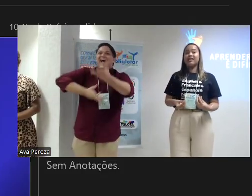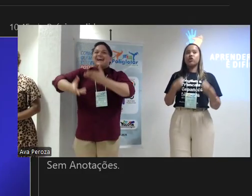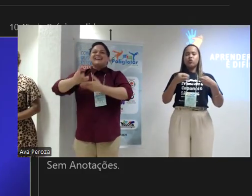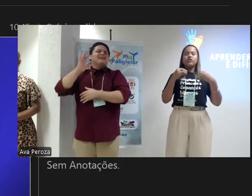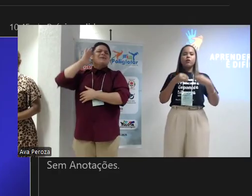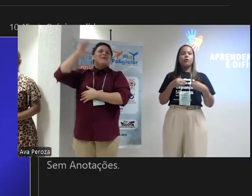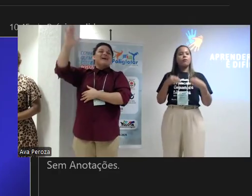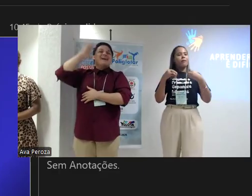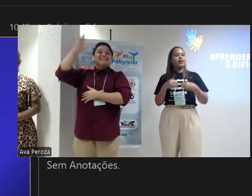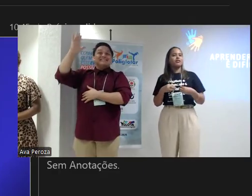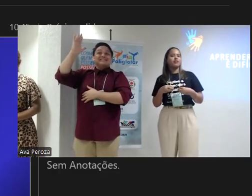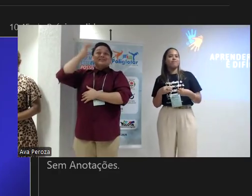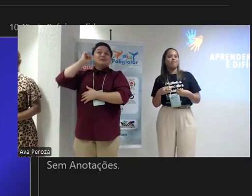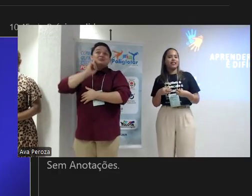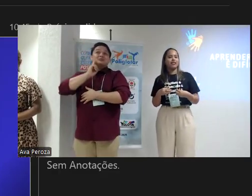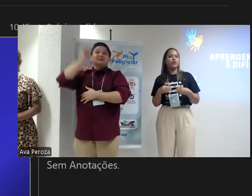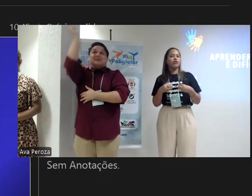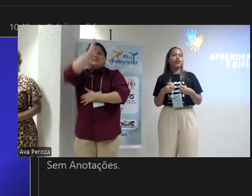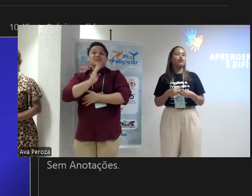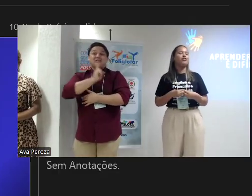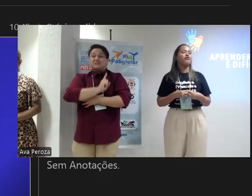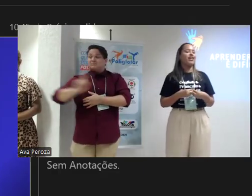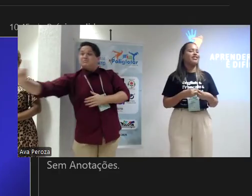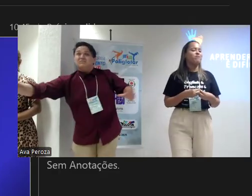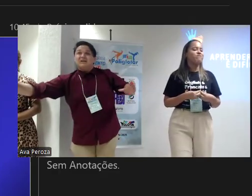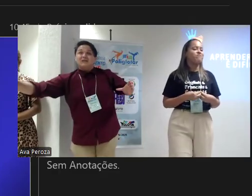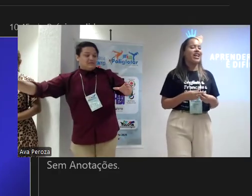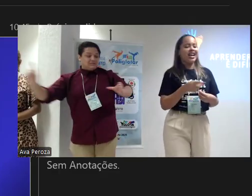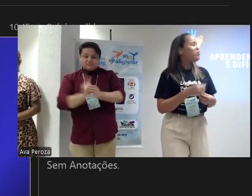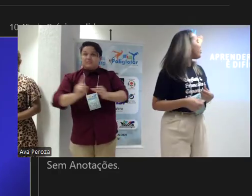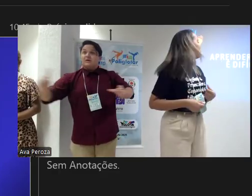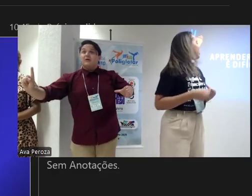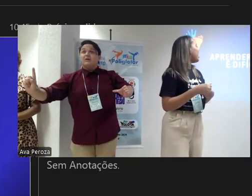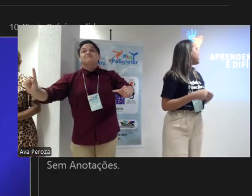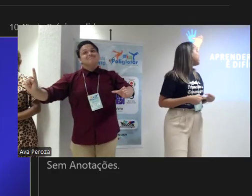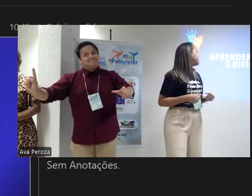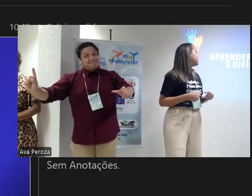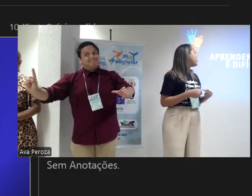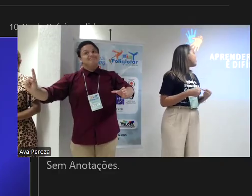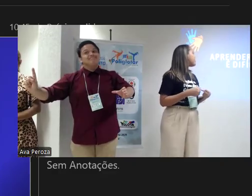isolada no seu próprio país. Então, isso faz toda a diferença. Próximo slide.